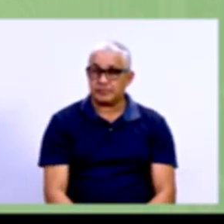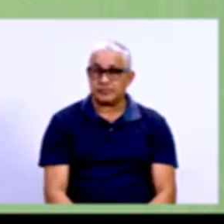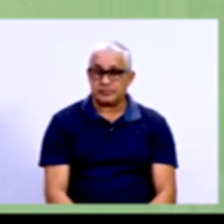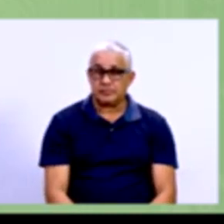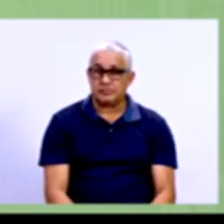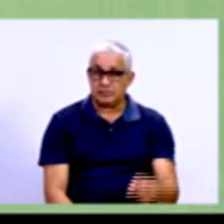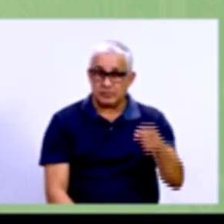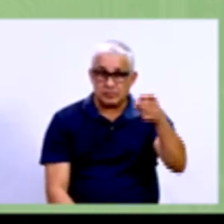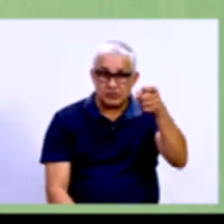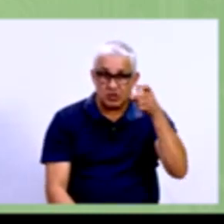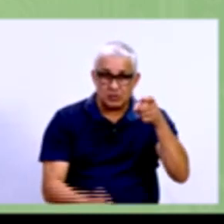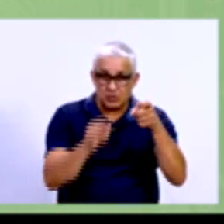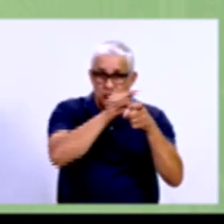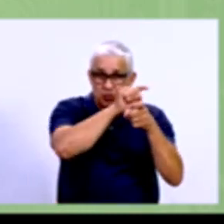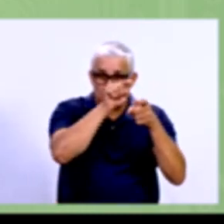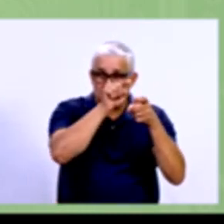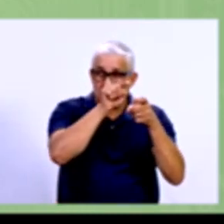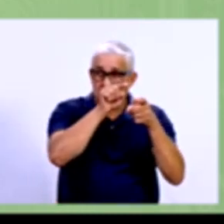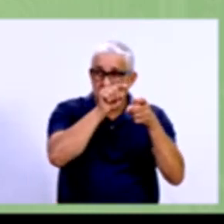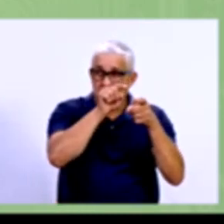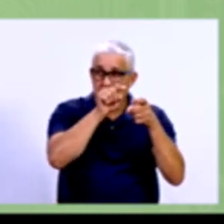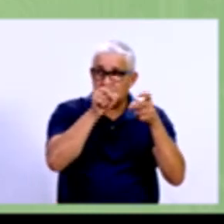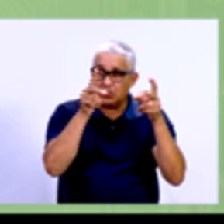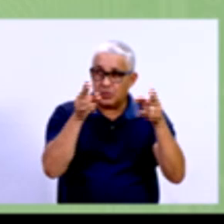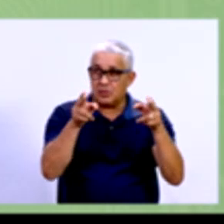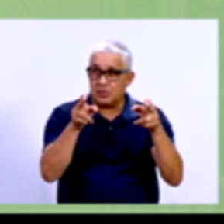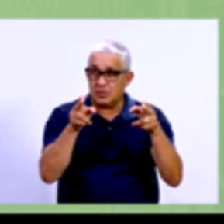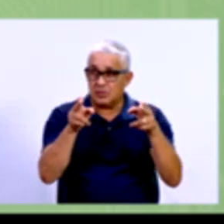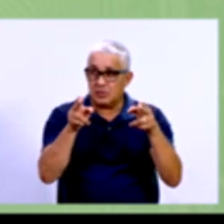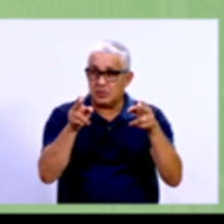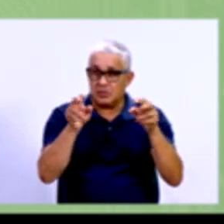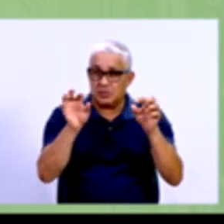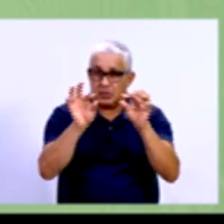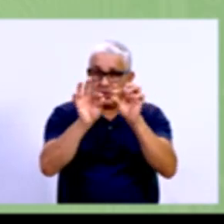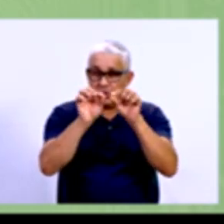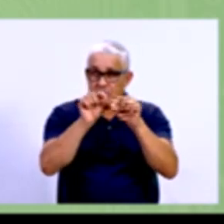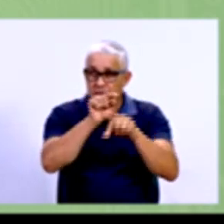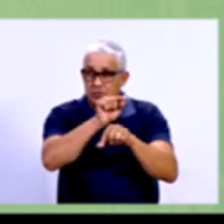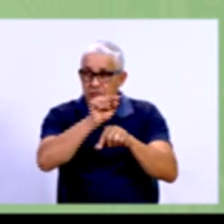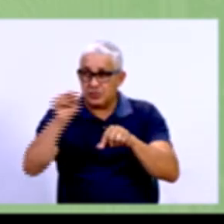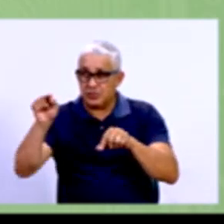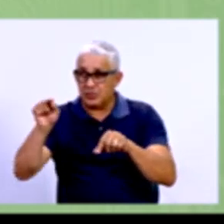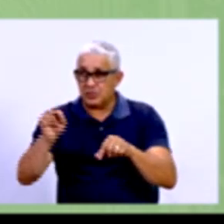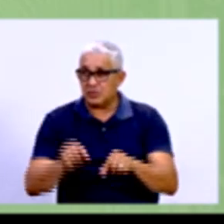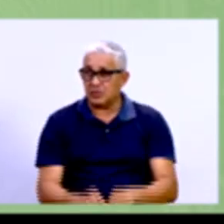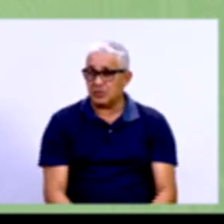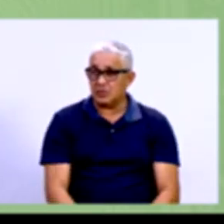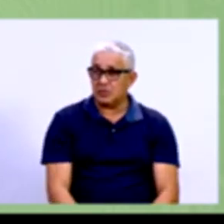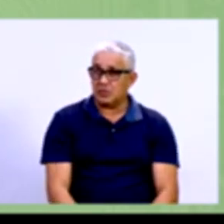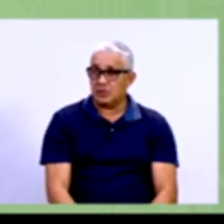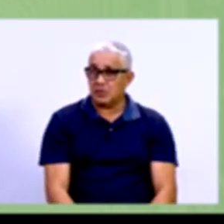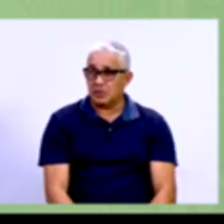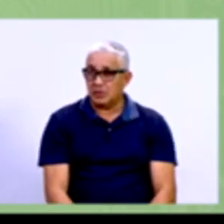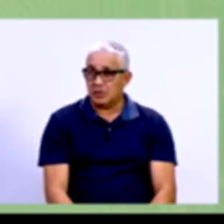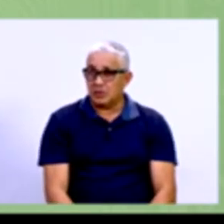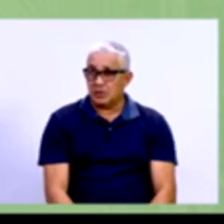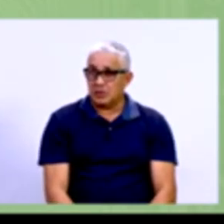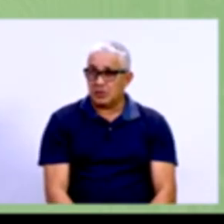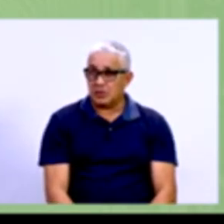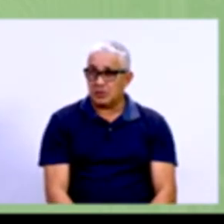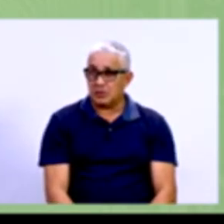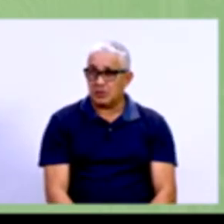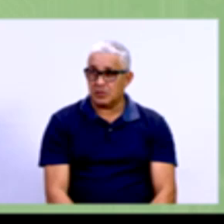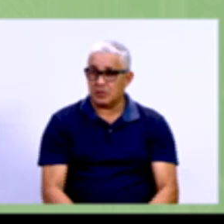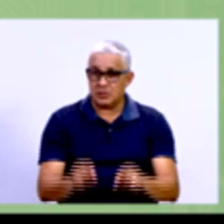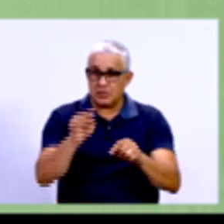Exatamente essa fórmula aqui. A média, que é esse símbolo, né? É o total de X sobre N, que é o